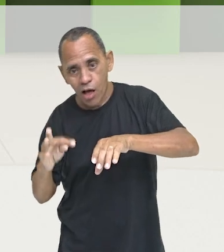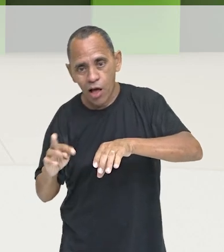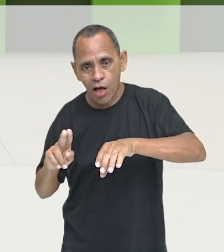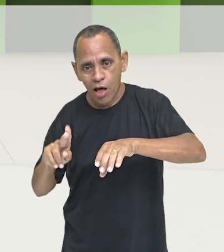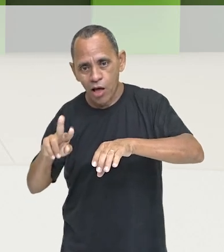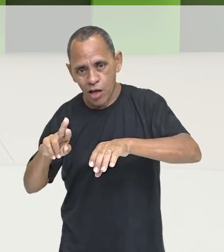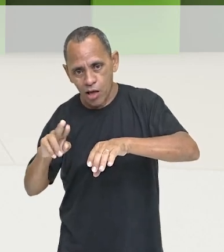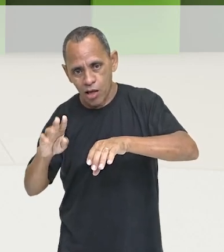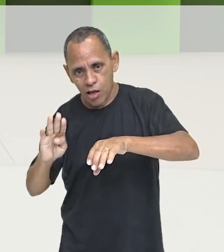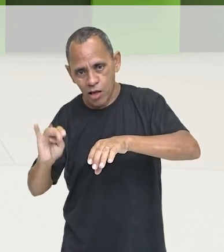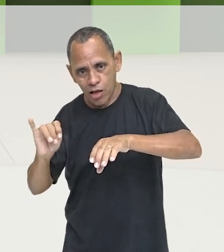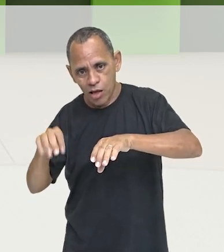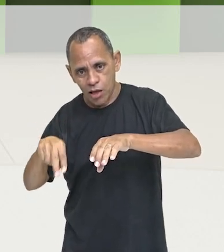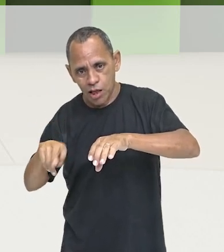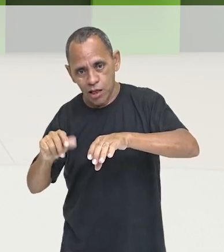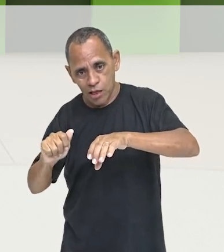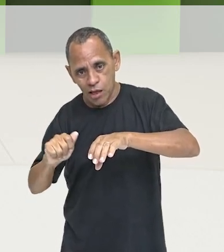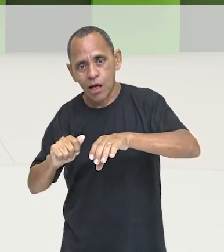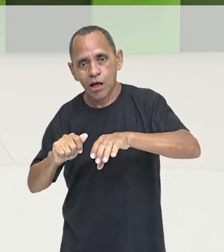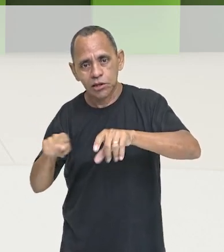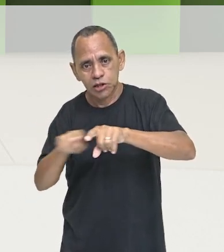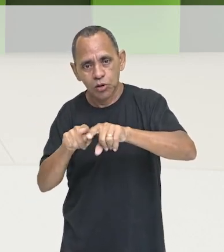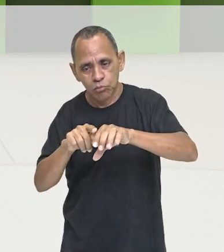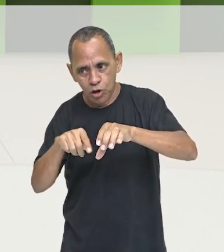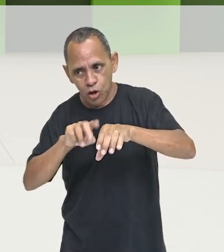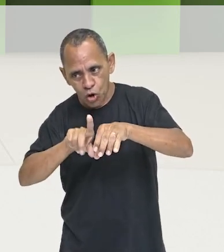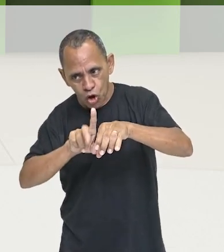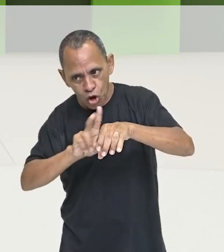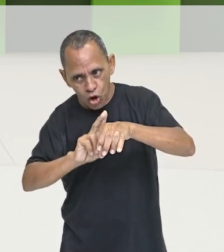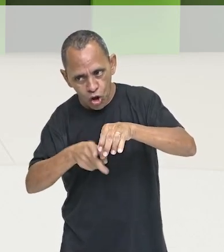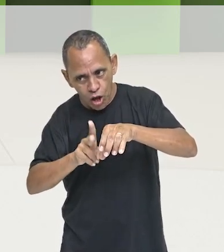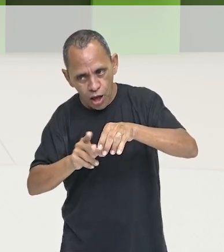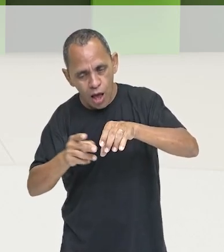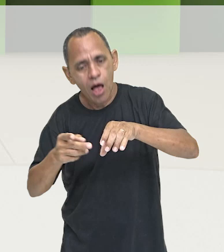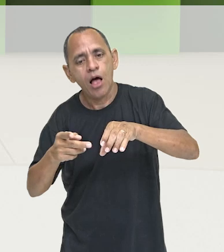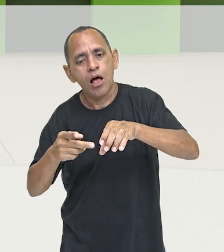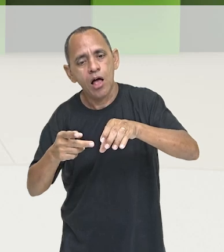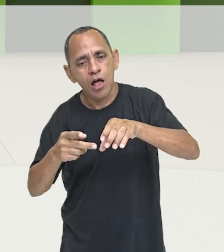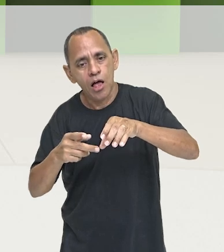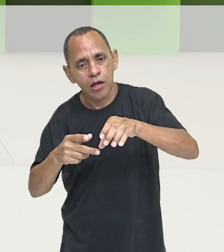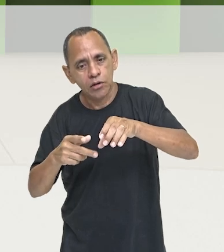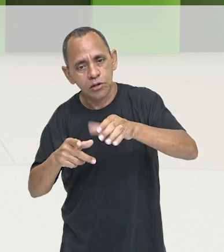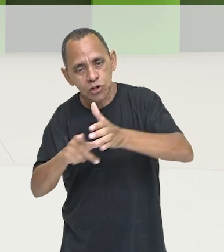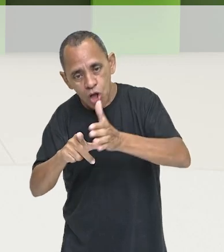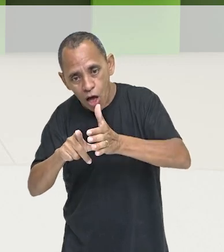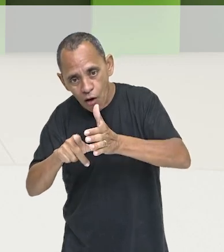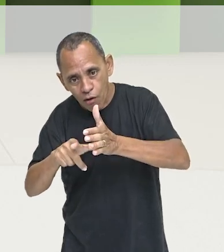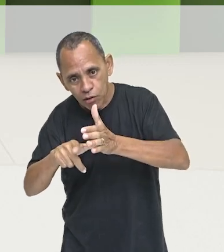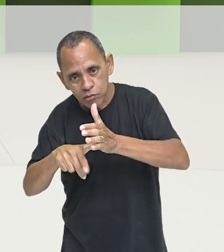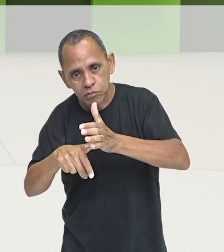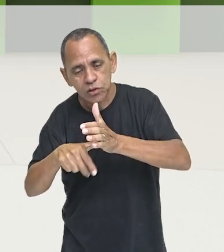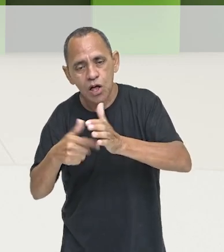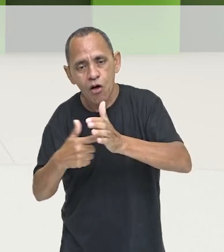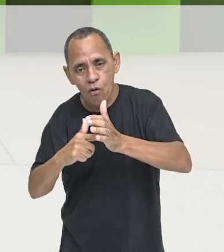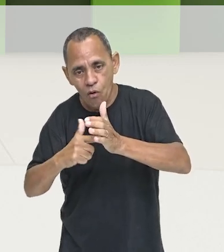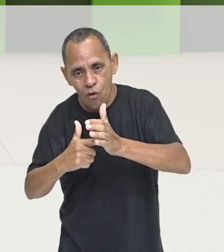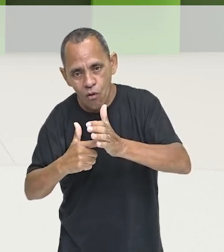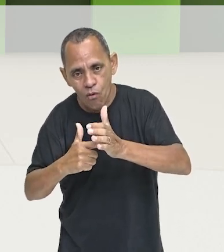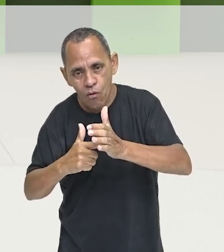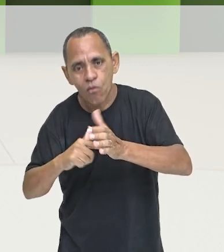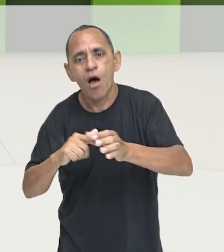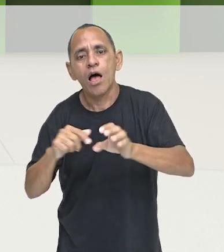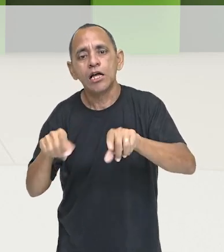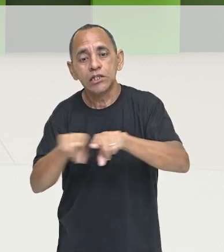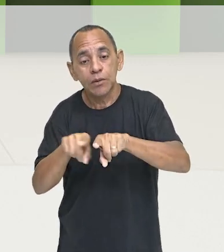vai transformar então essa energia mecânica em energia elétrica e aí essa